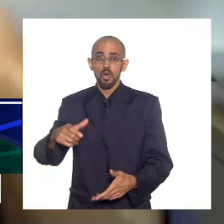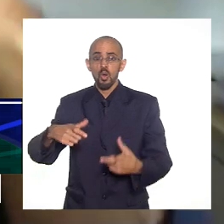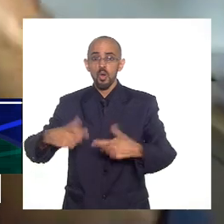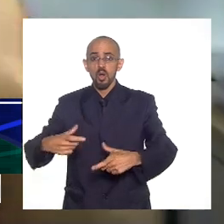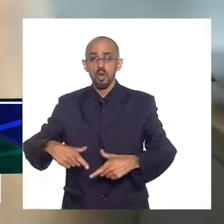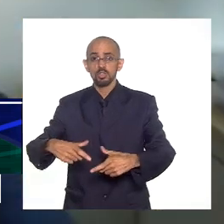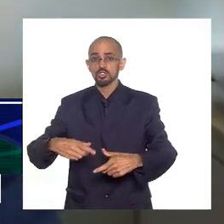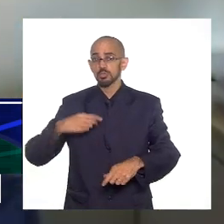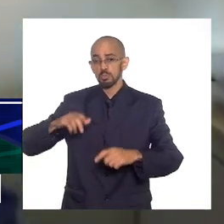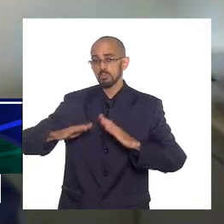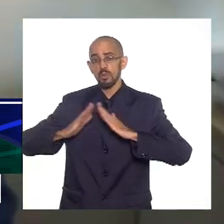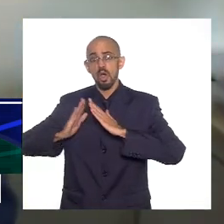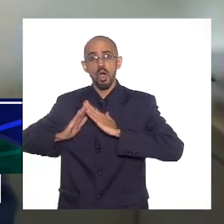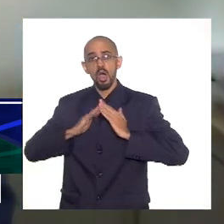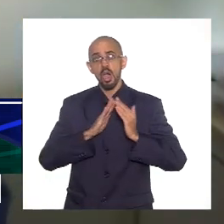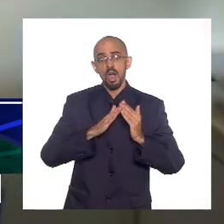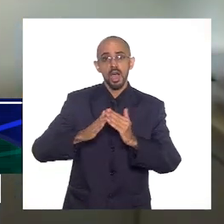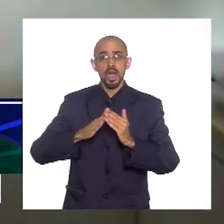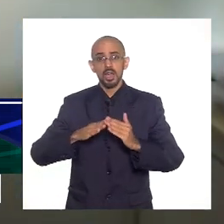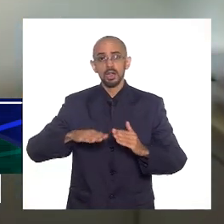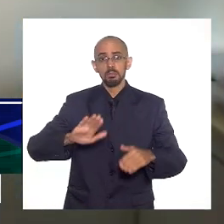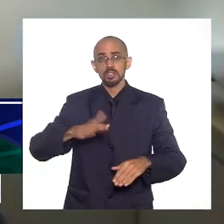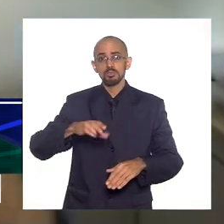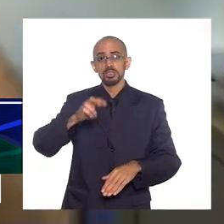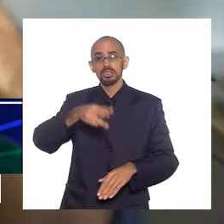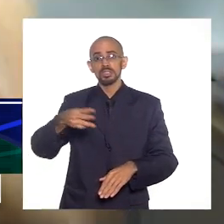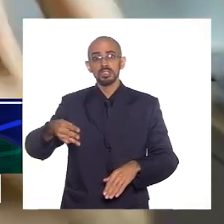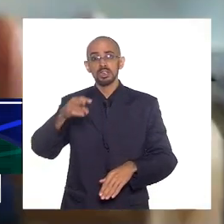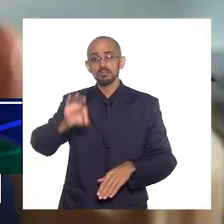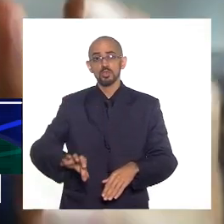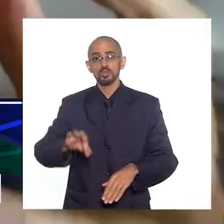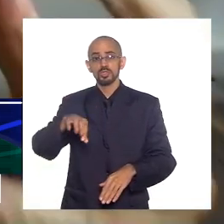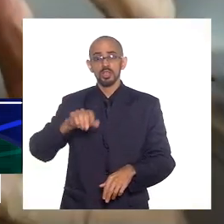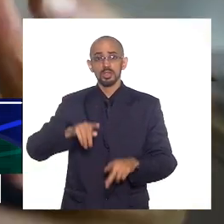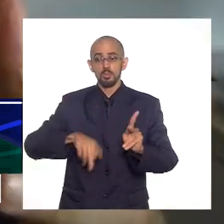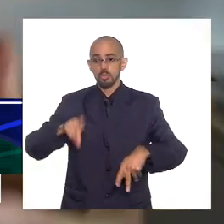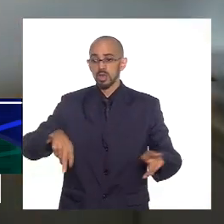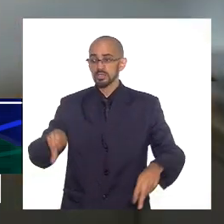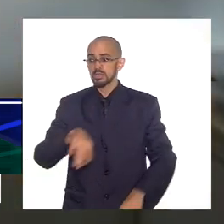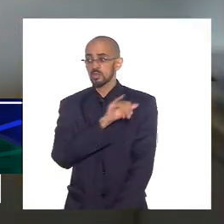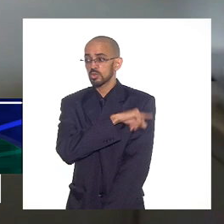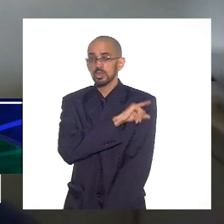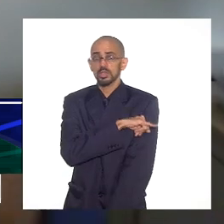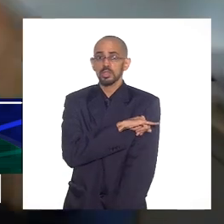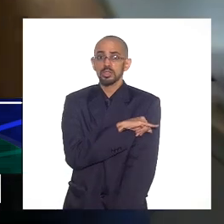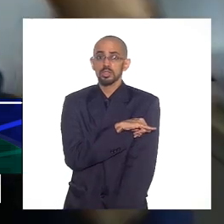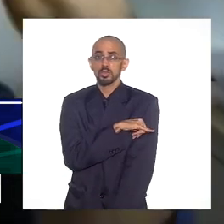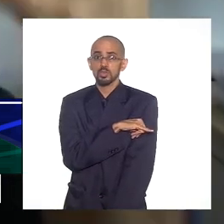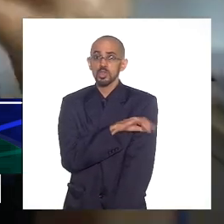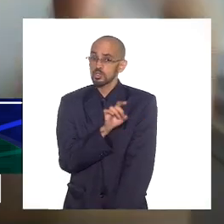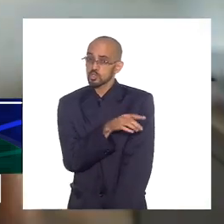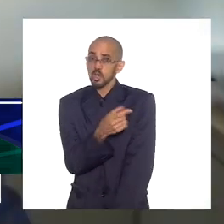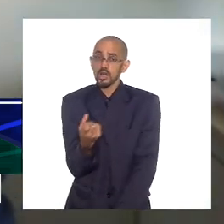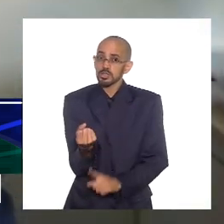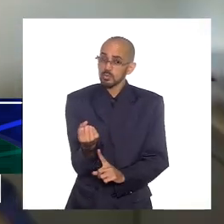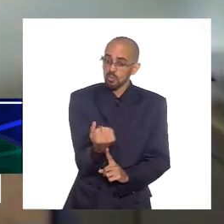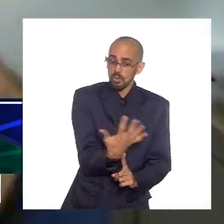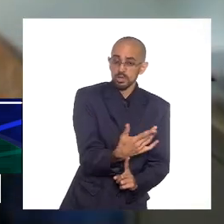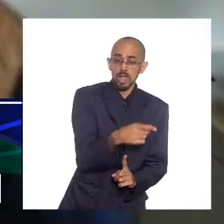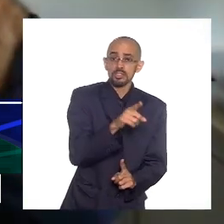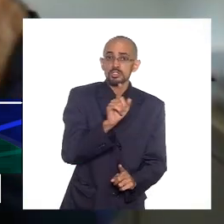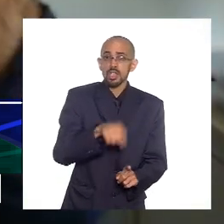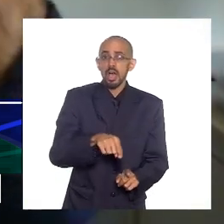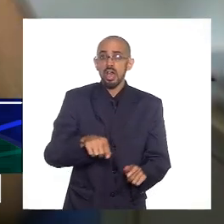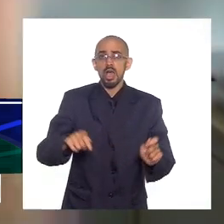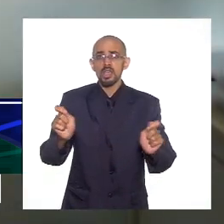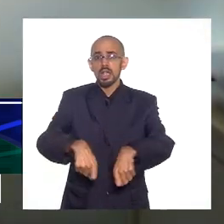da população carioca. Só esses números já são o suficiente para dizer que